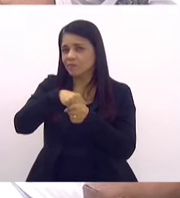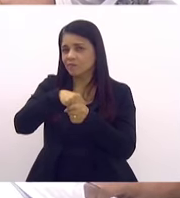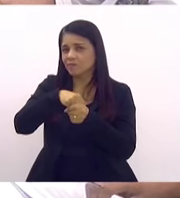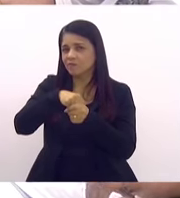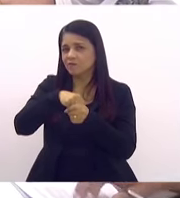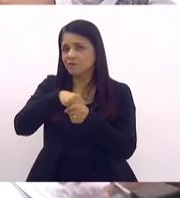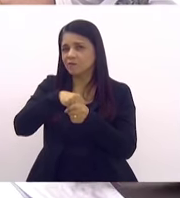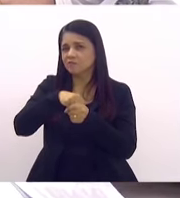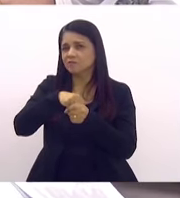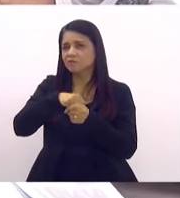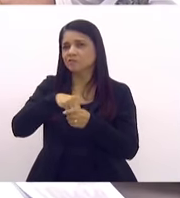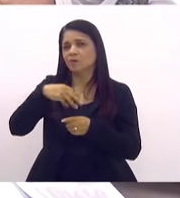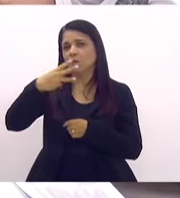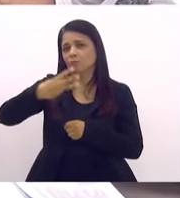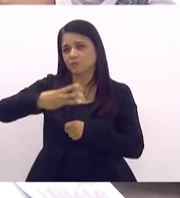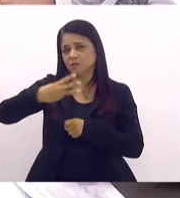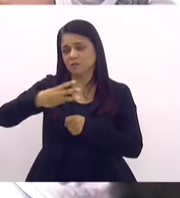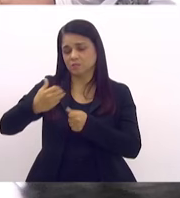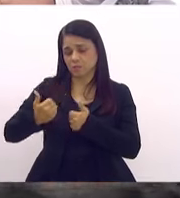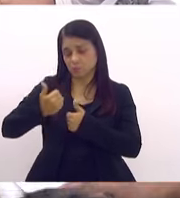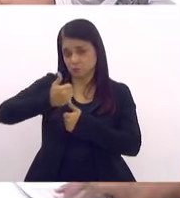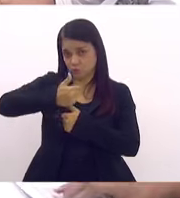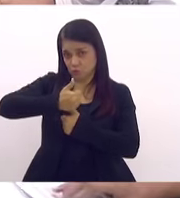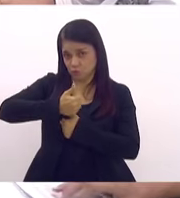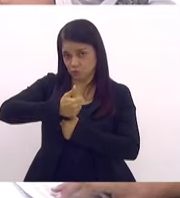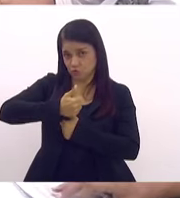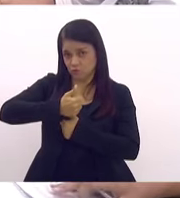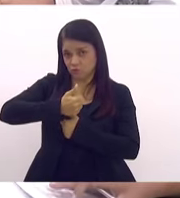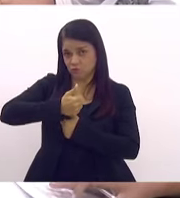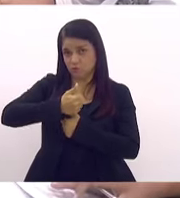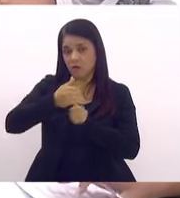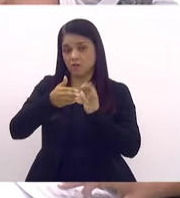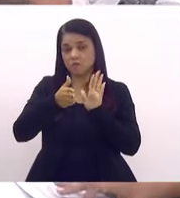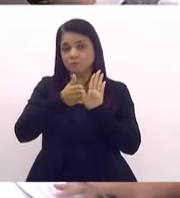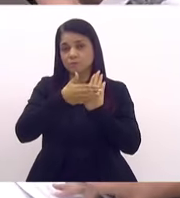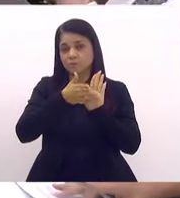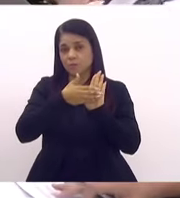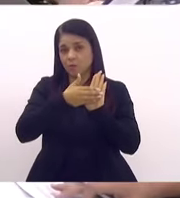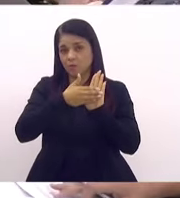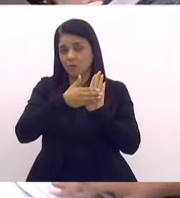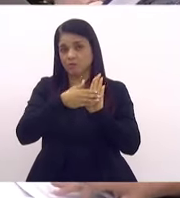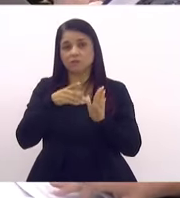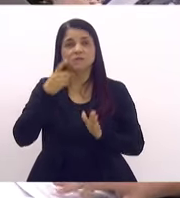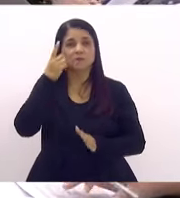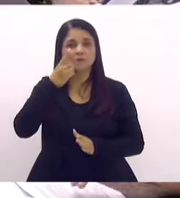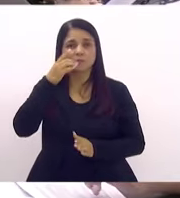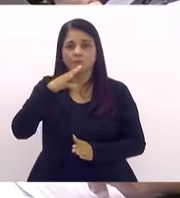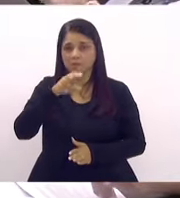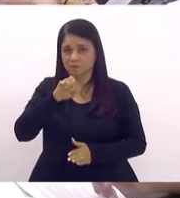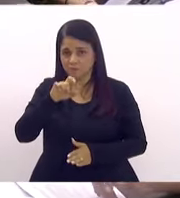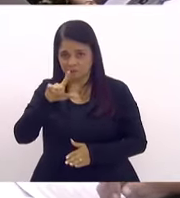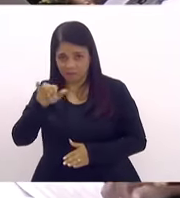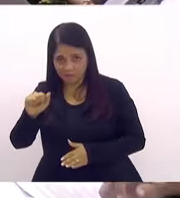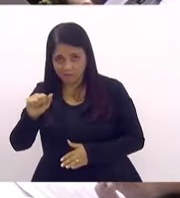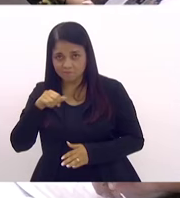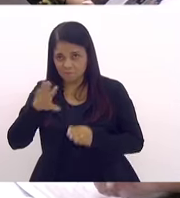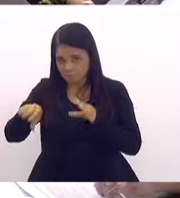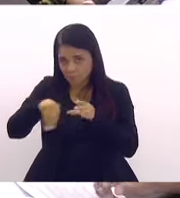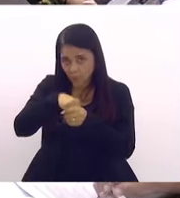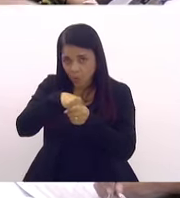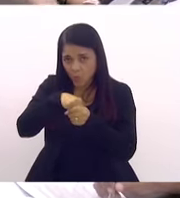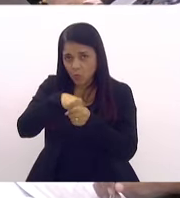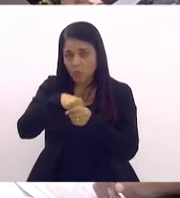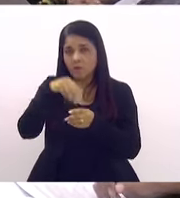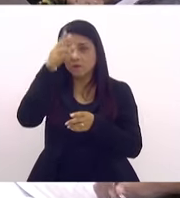estabelecemos aqui como esse terceiro substitutivo essas propostas da deputada Célia? Deputado